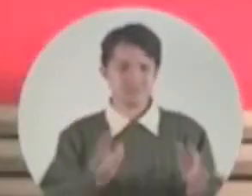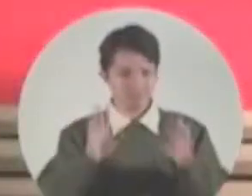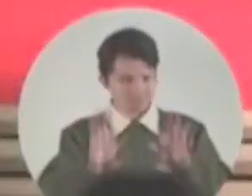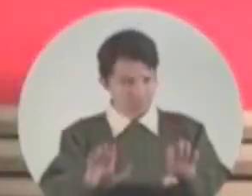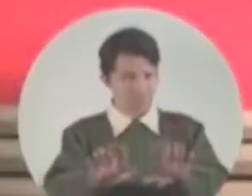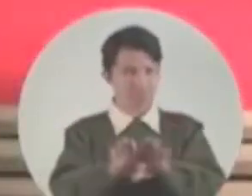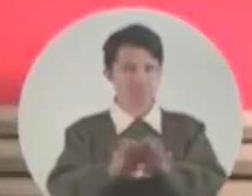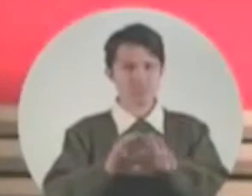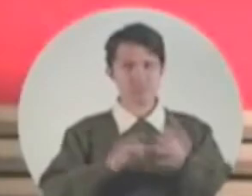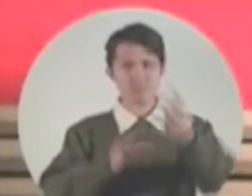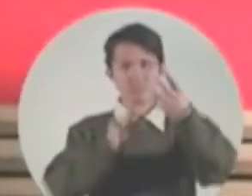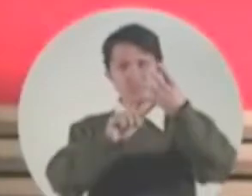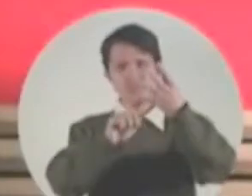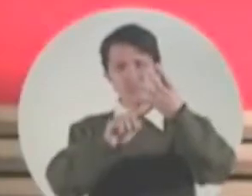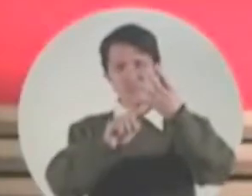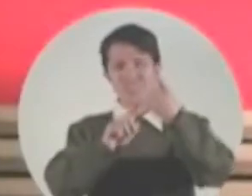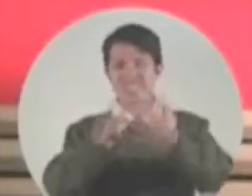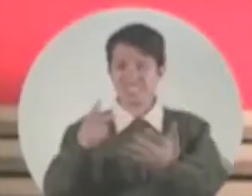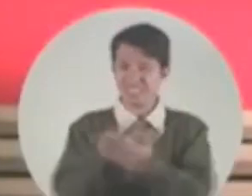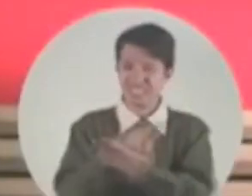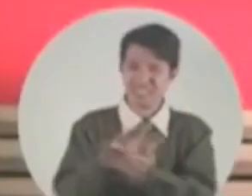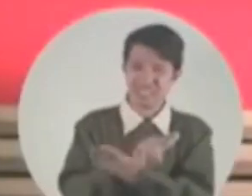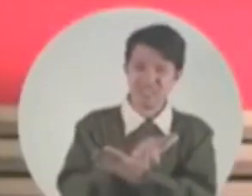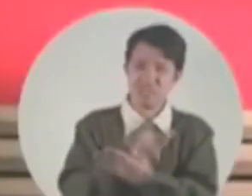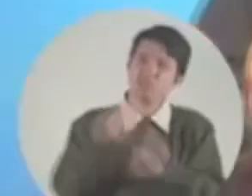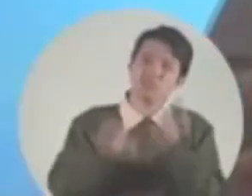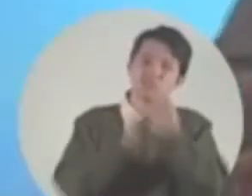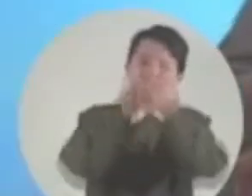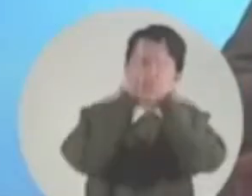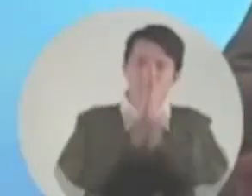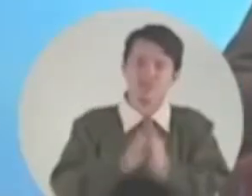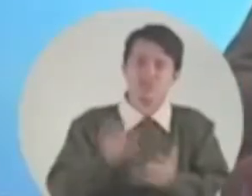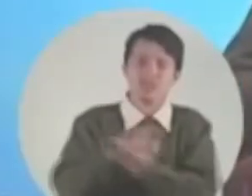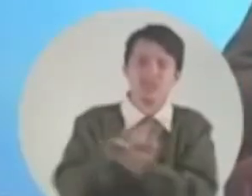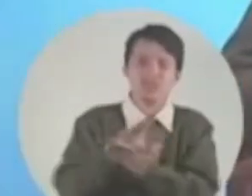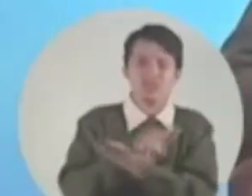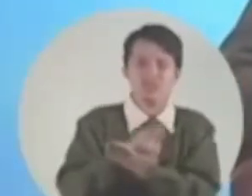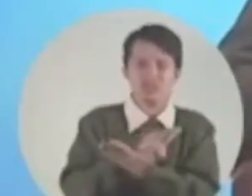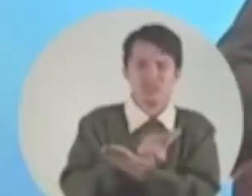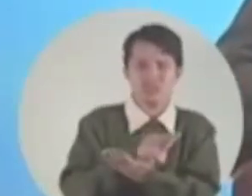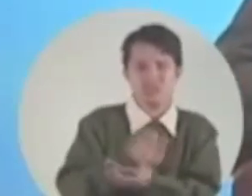Mas tem uma face sombria da adoração. E eu vou terminar aqui com essa lembrança.